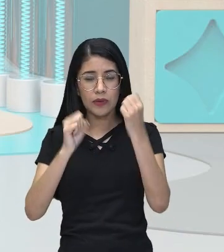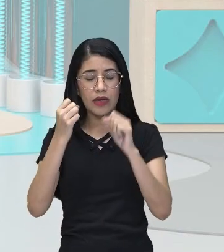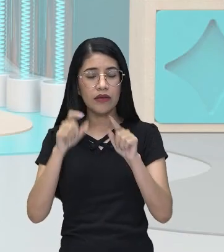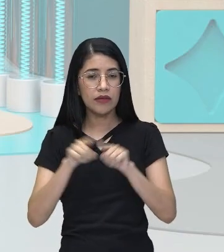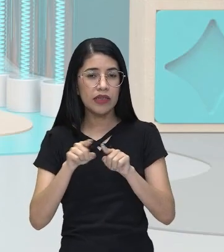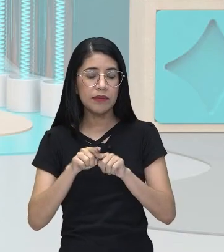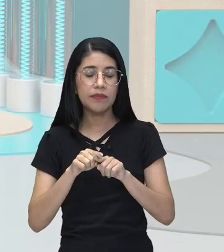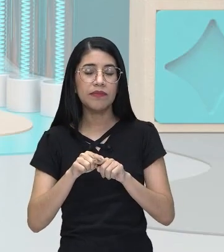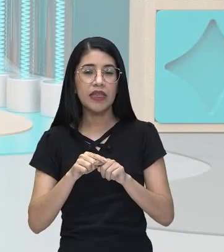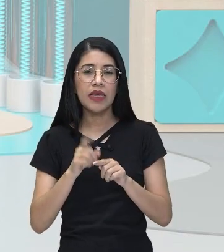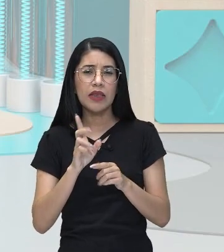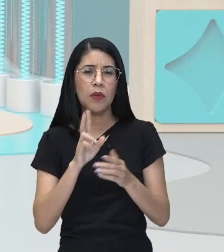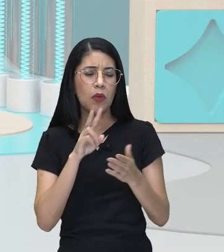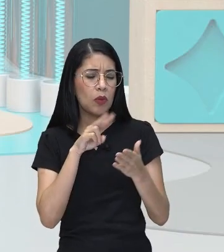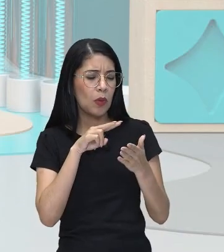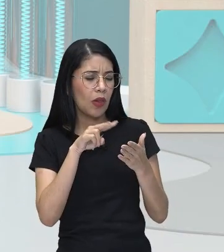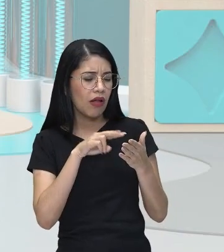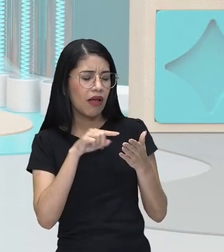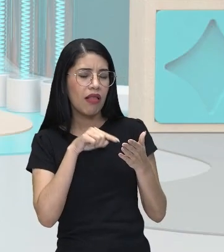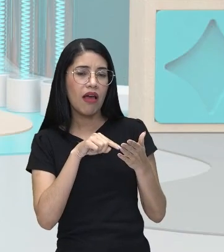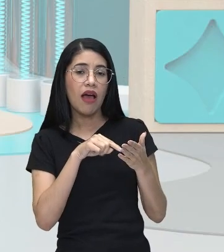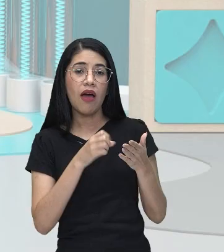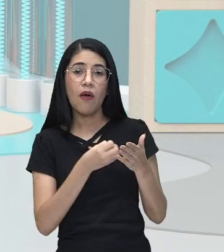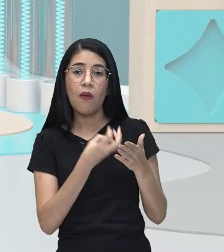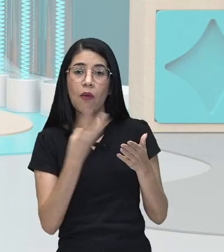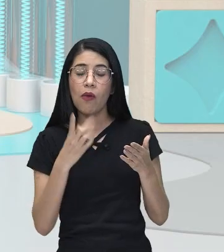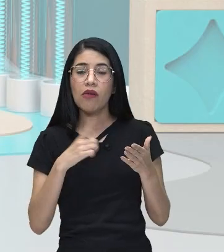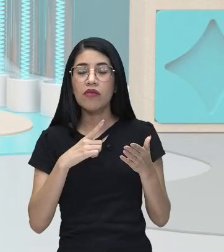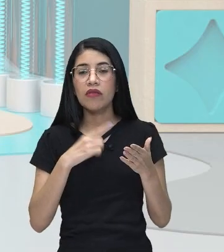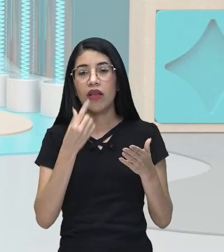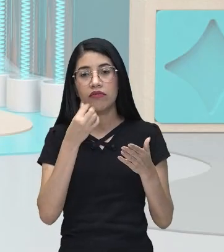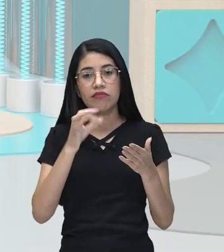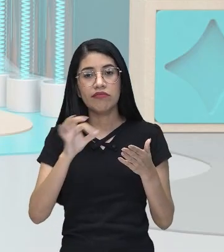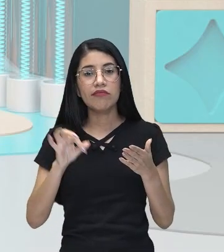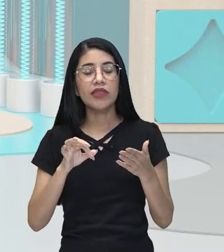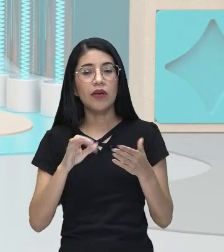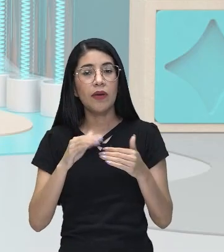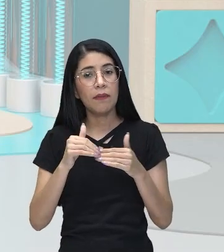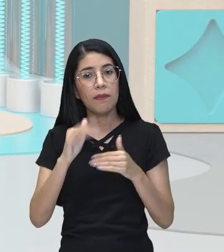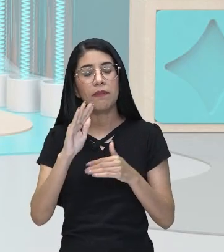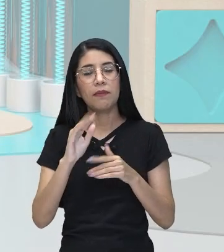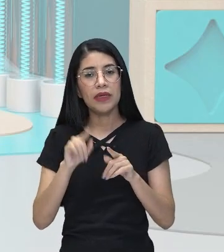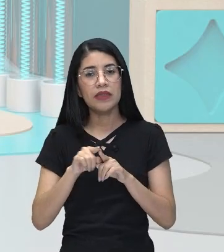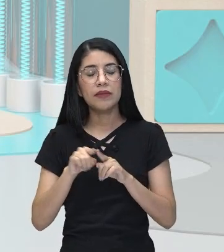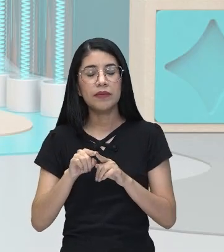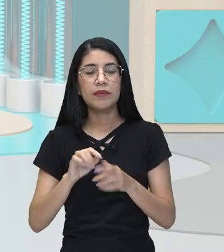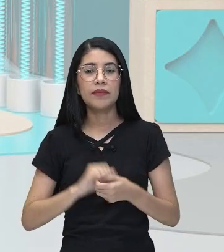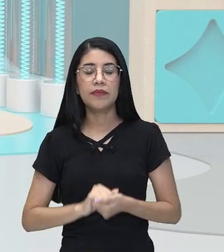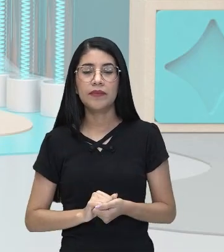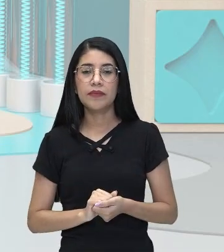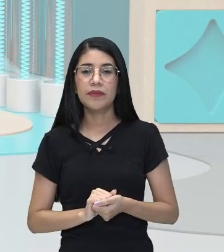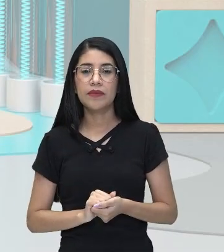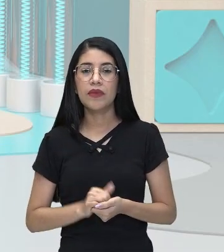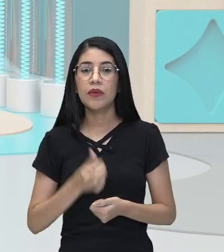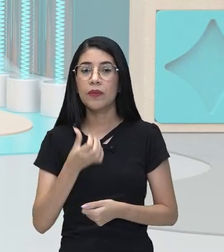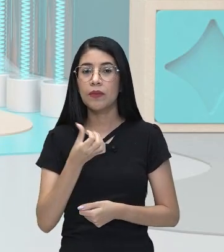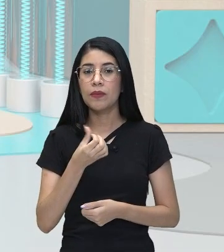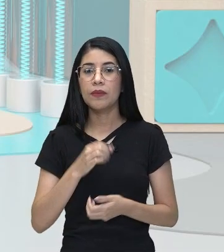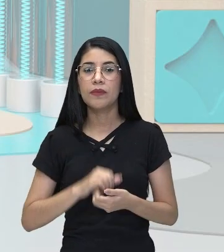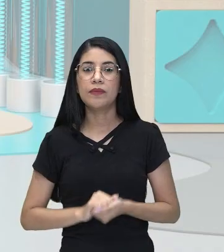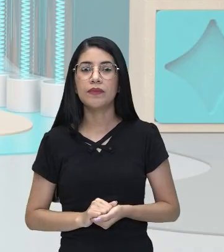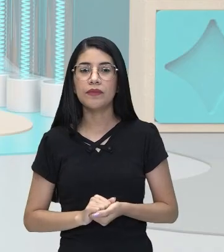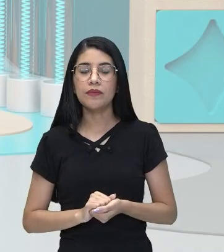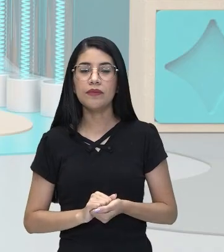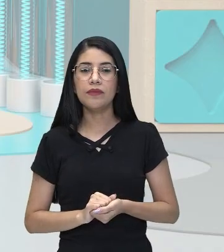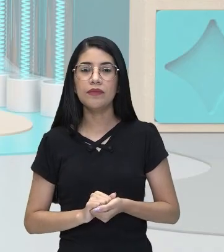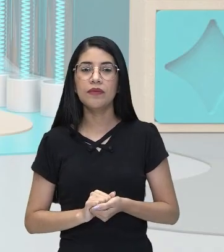vai ver o tempero, a quantidade de sódio que tem, que é sal, entendeu? Sexto fator de risco, tá aí,